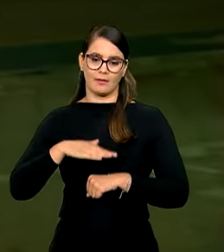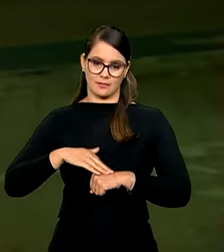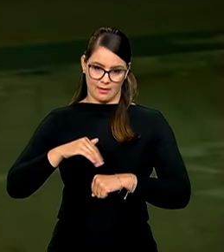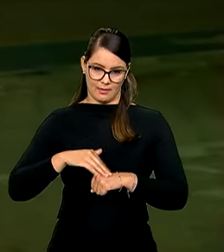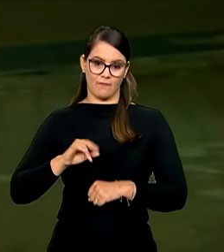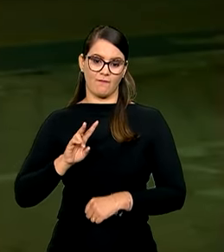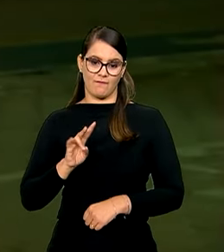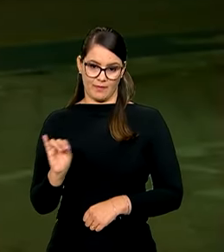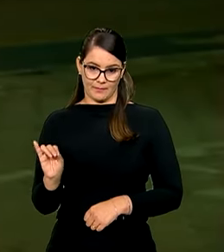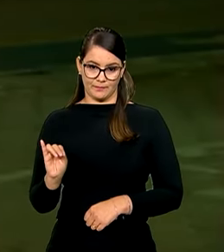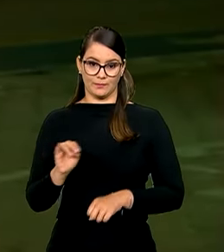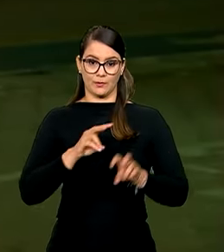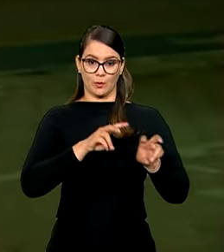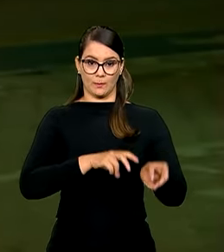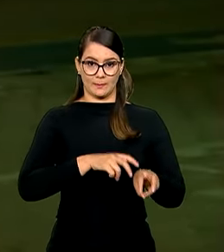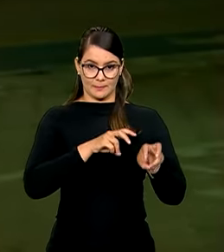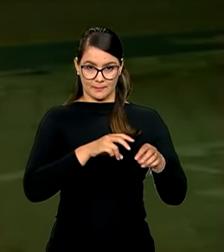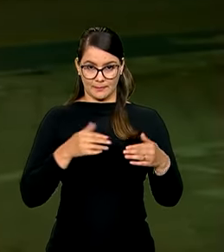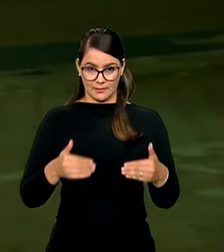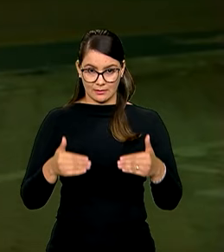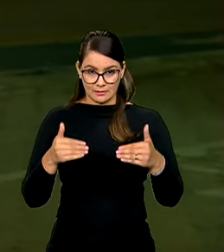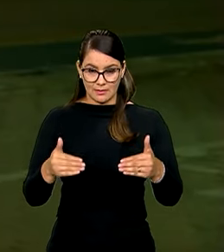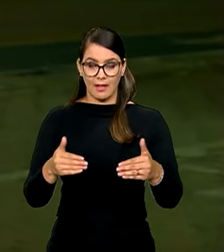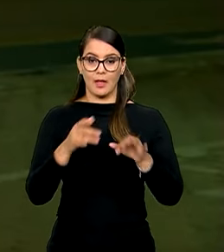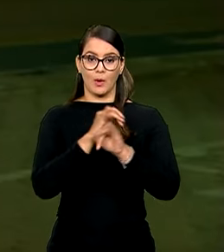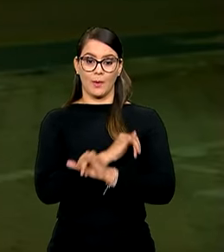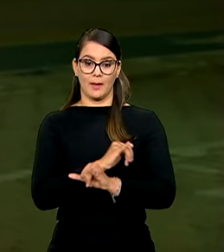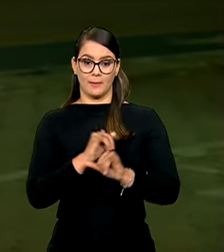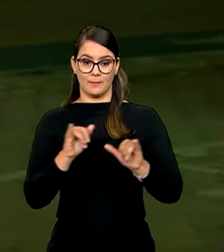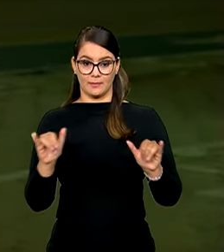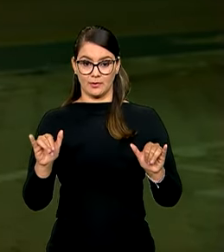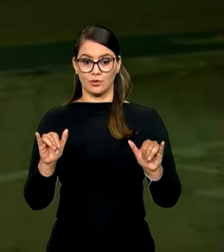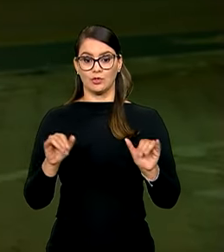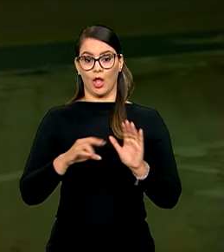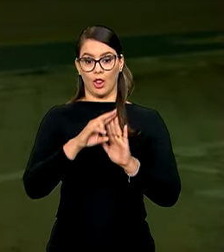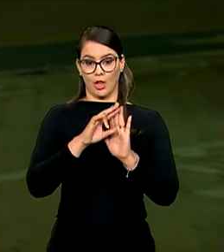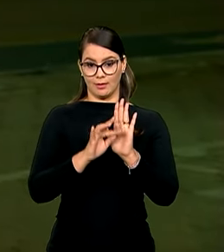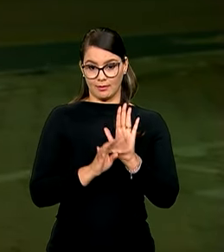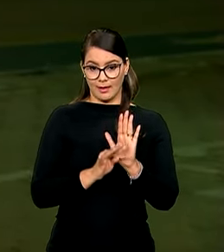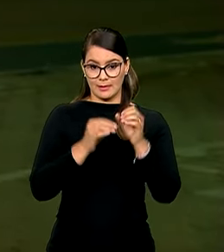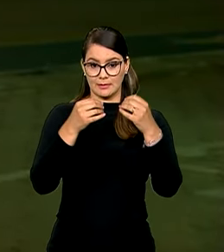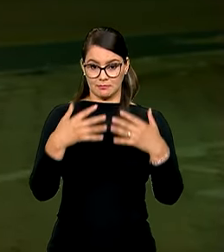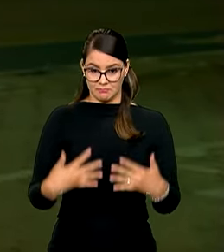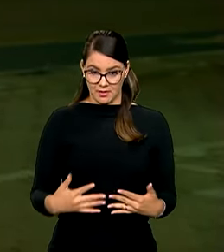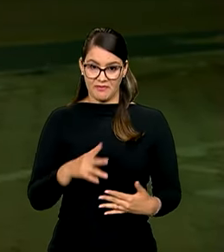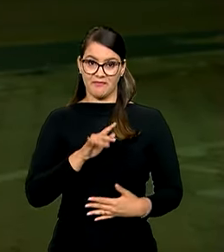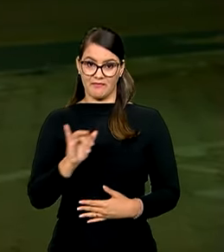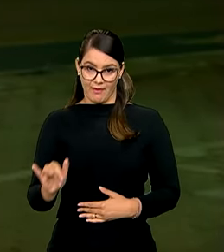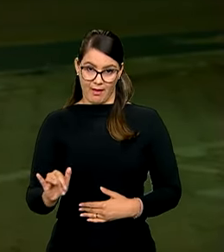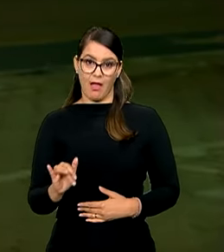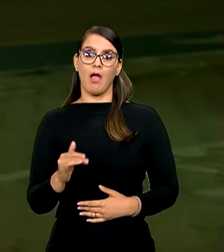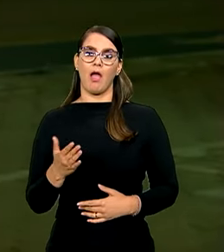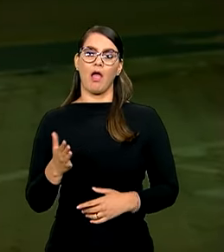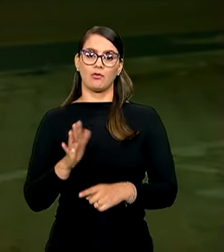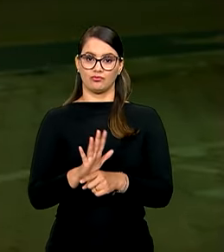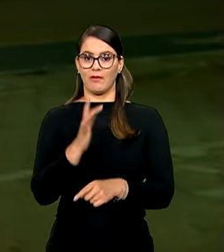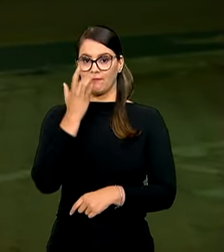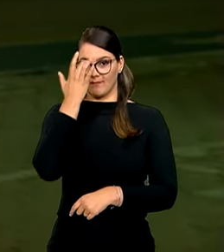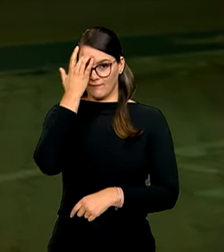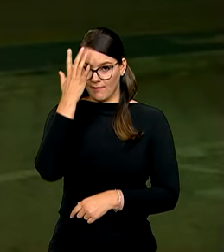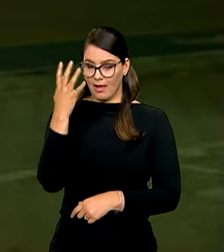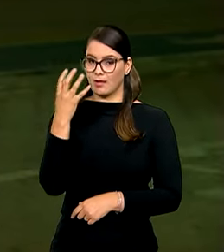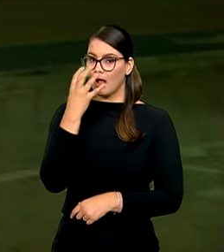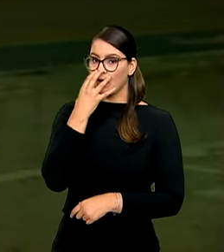O Ministério da Agricultura e Pecuária emitiu hoje uma nota explicando que vai facilitar o ingresso de